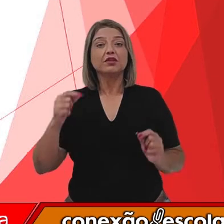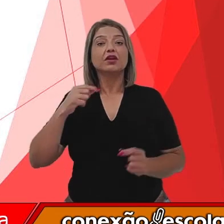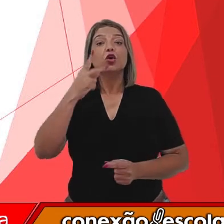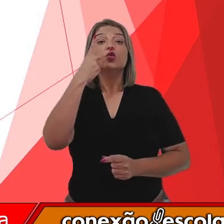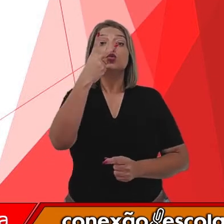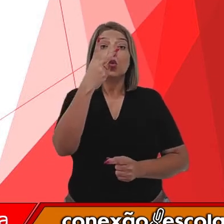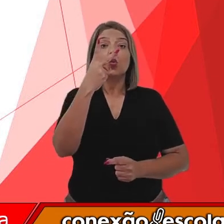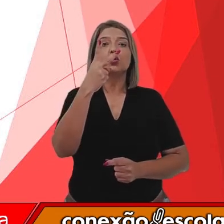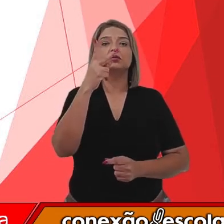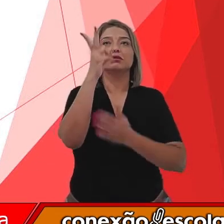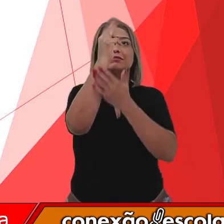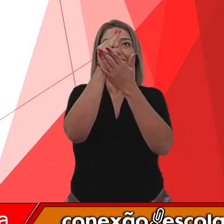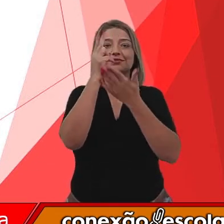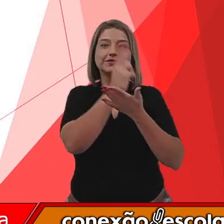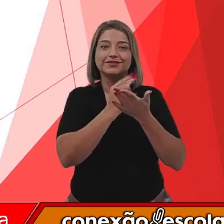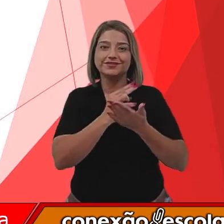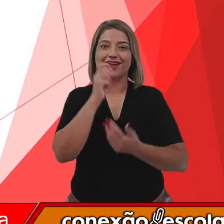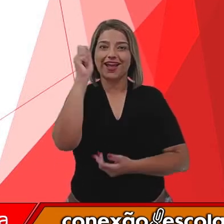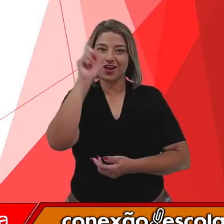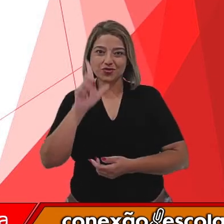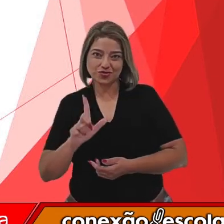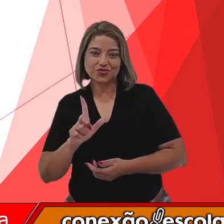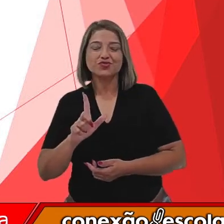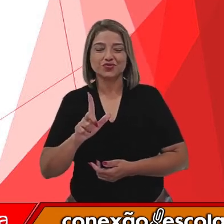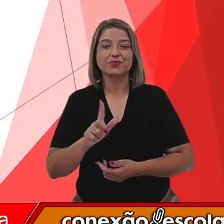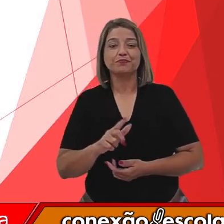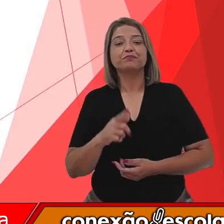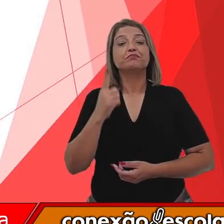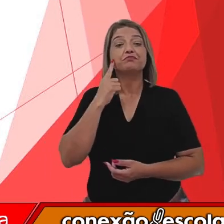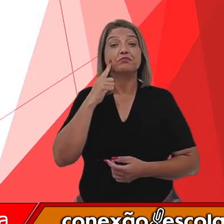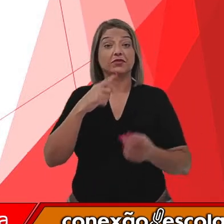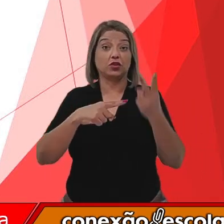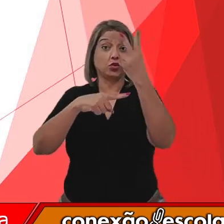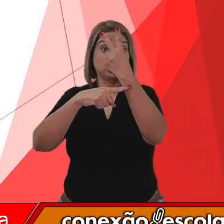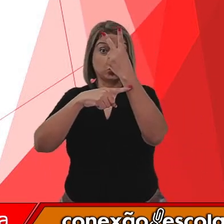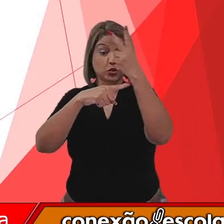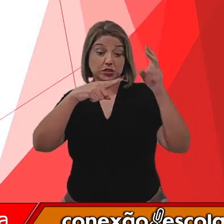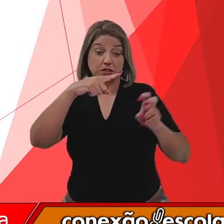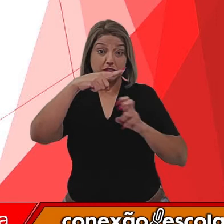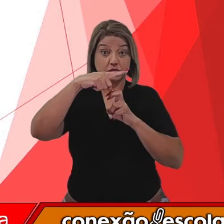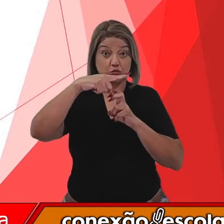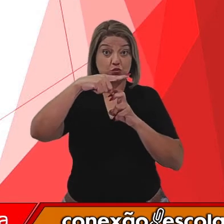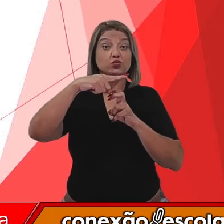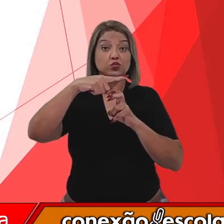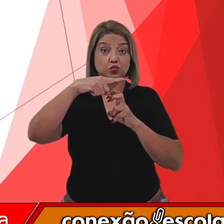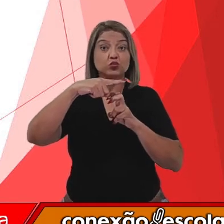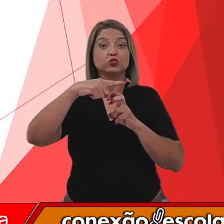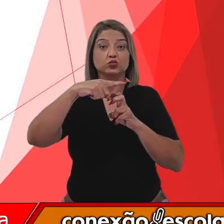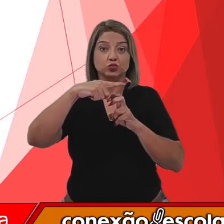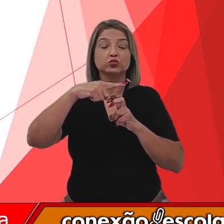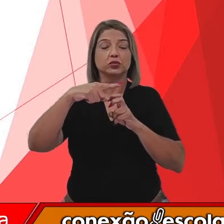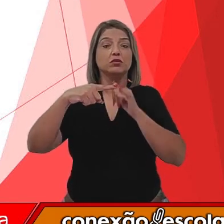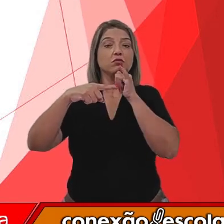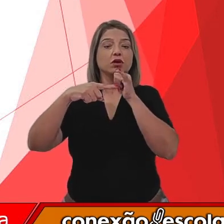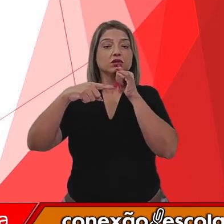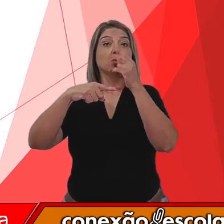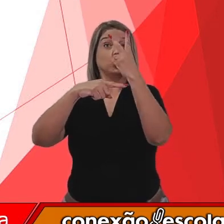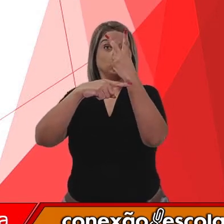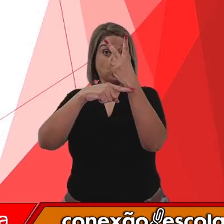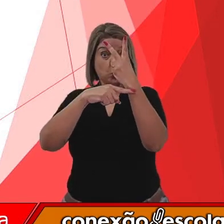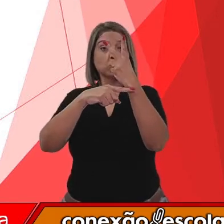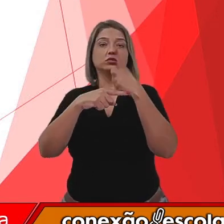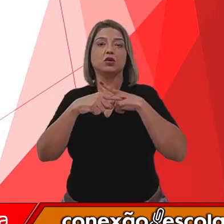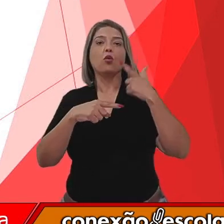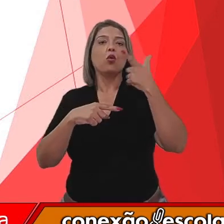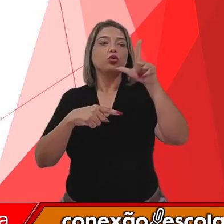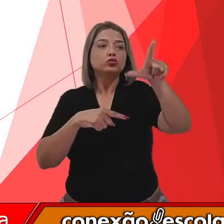partes. Então, 2/5 representa uma parte de uma coisa. Ou seja, 2 partes de